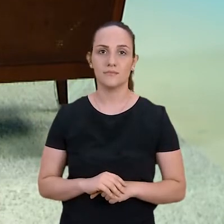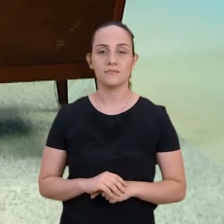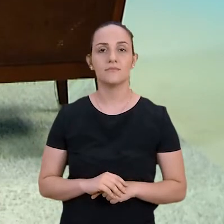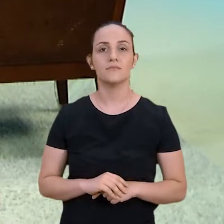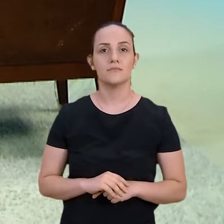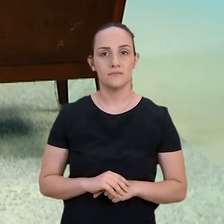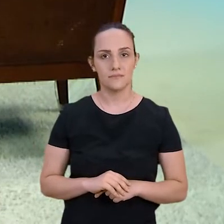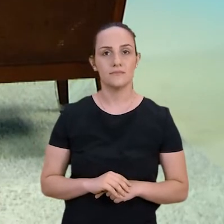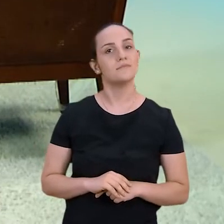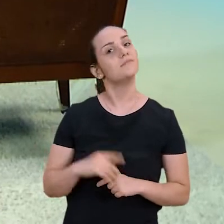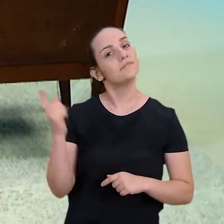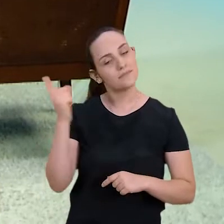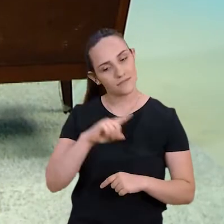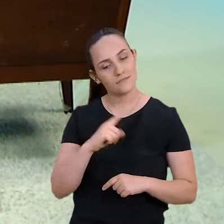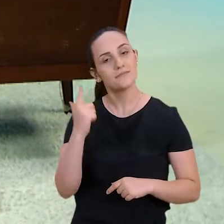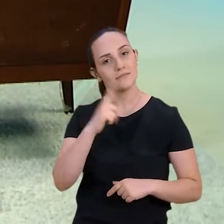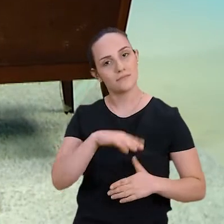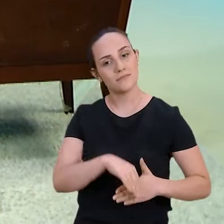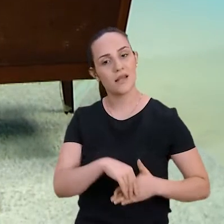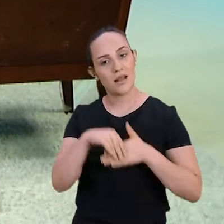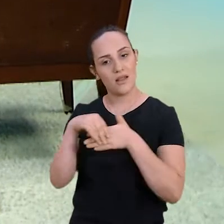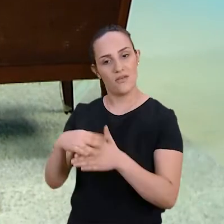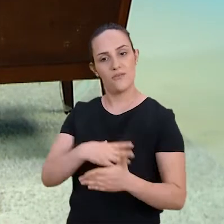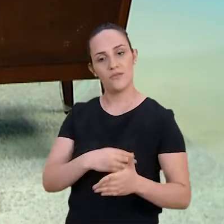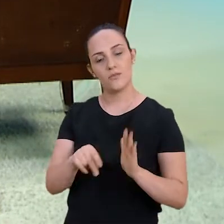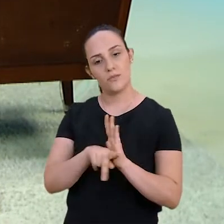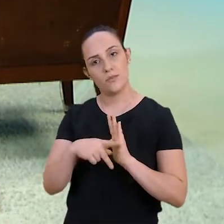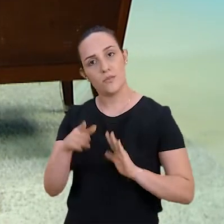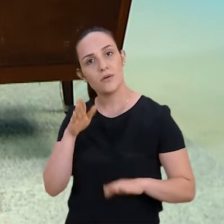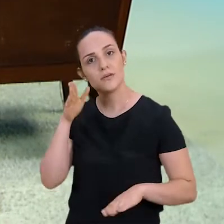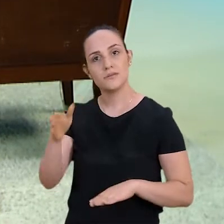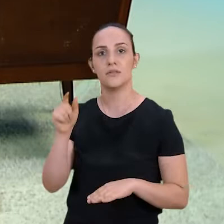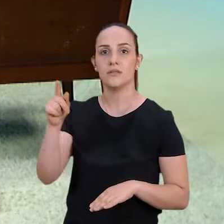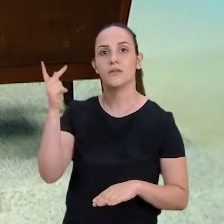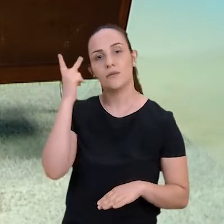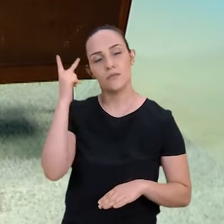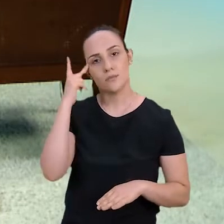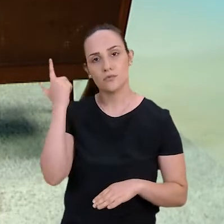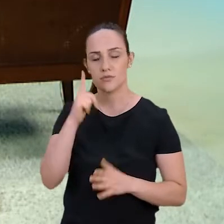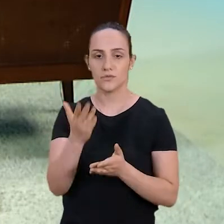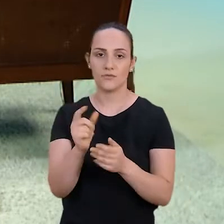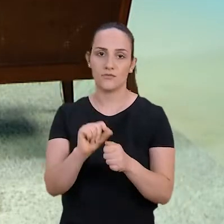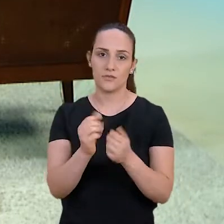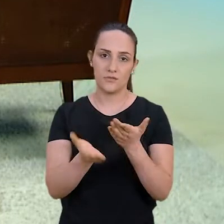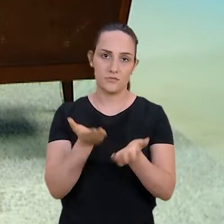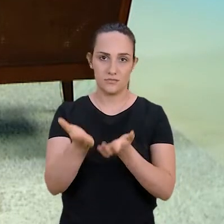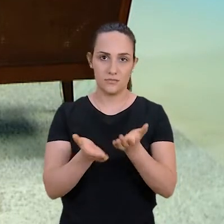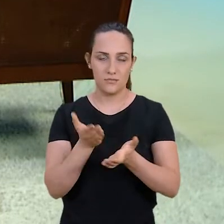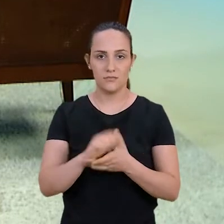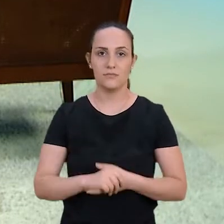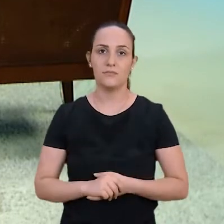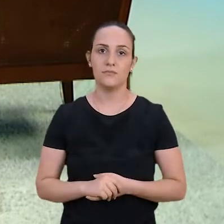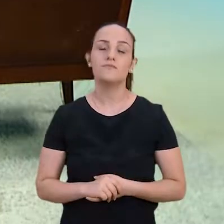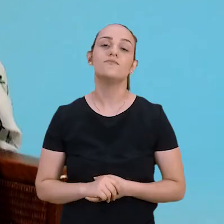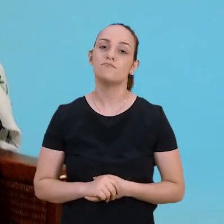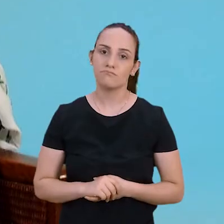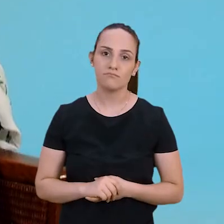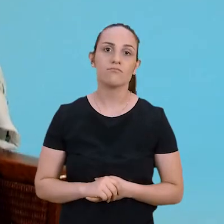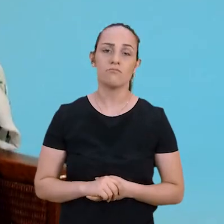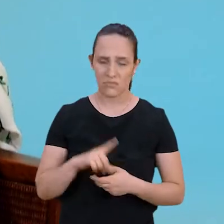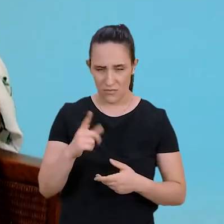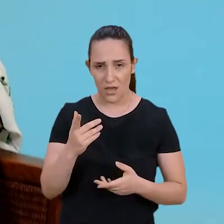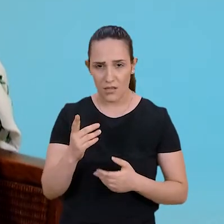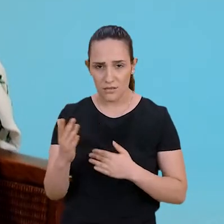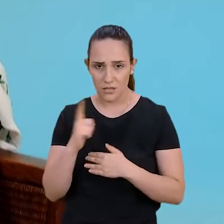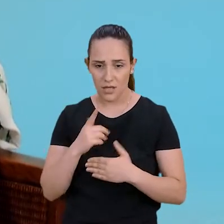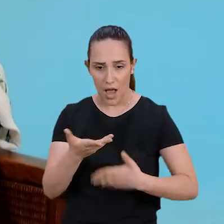São Paulo para tratamento. Isso. E a importância dessa rede de apoio, vocês todas se apoiam, né? Sim, tentamos fazer